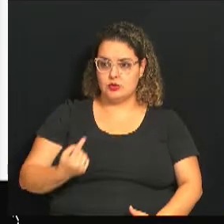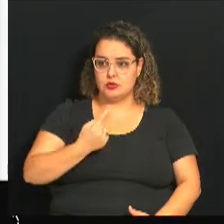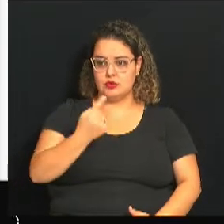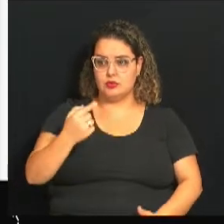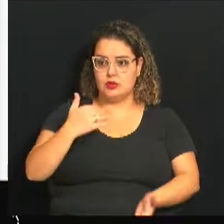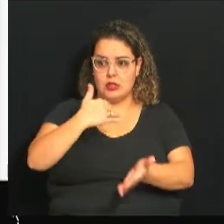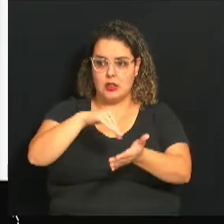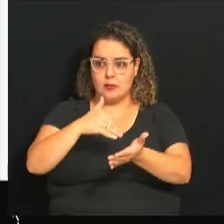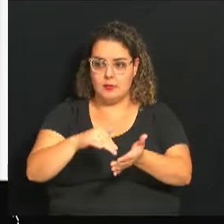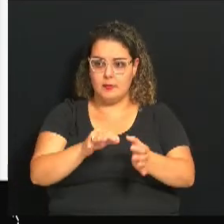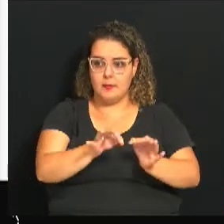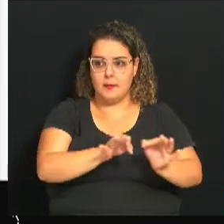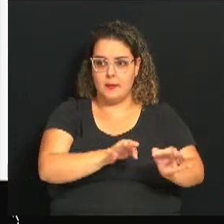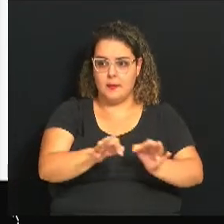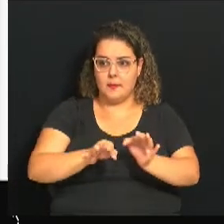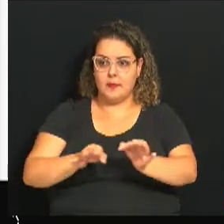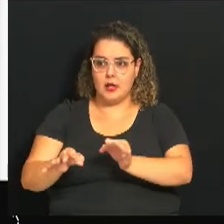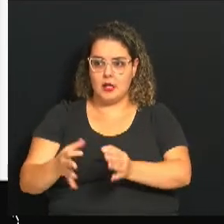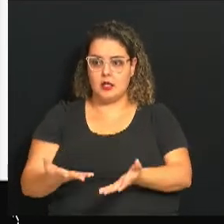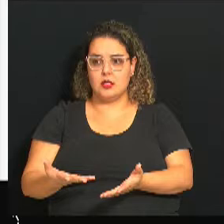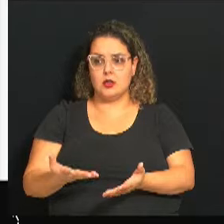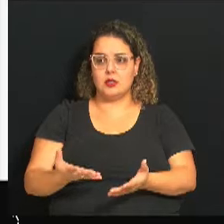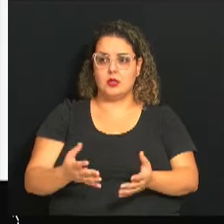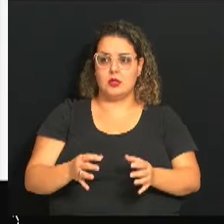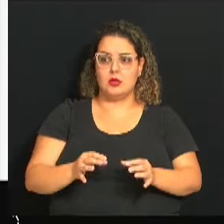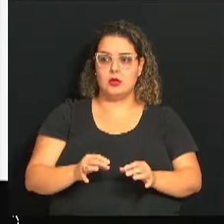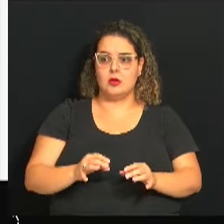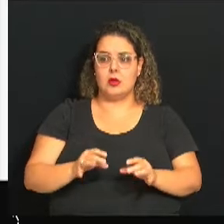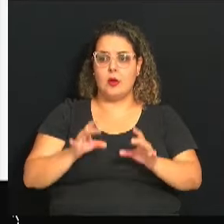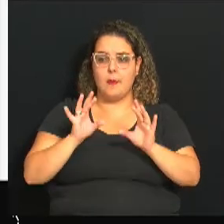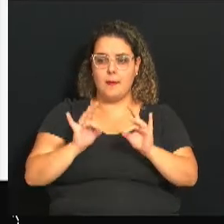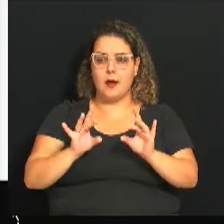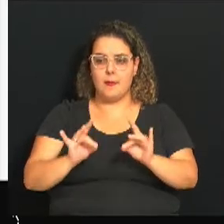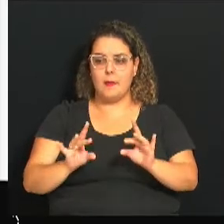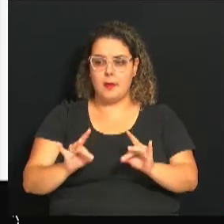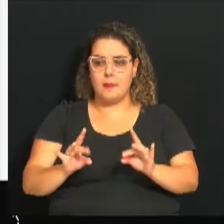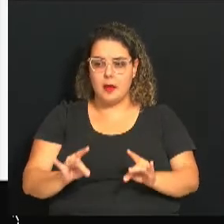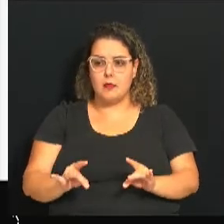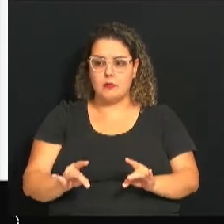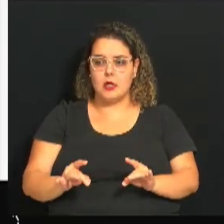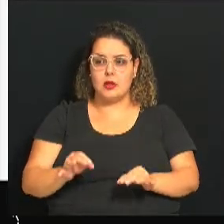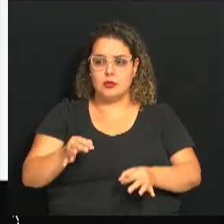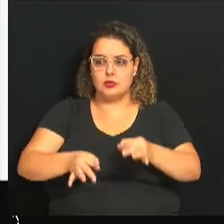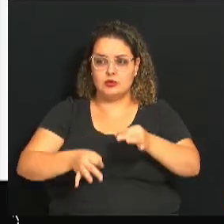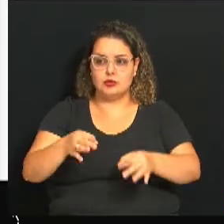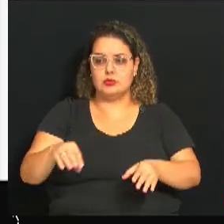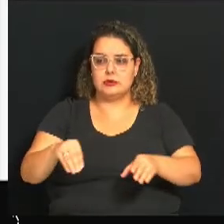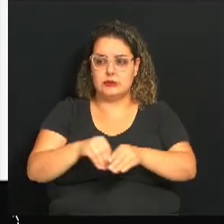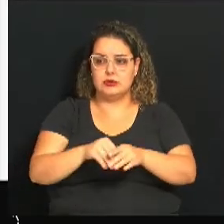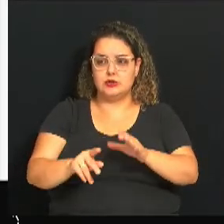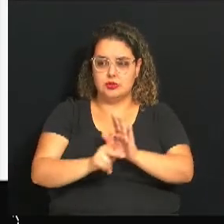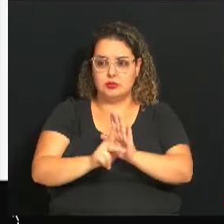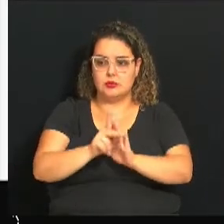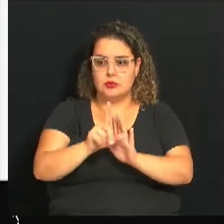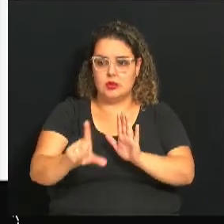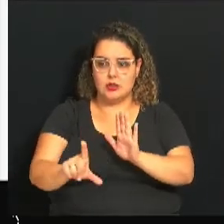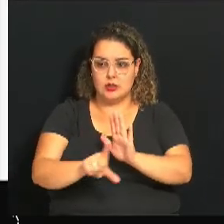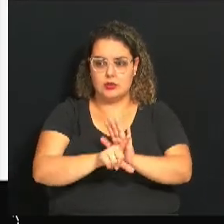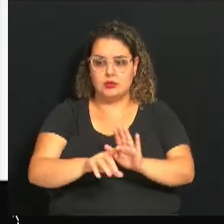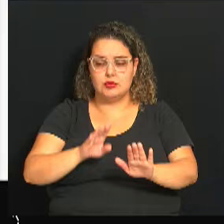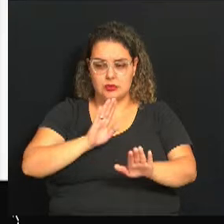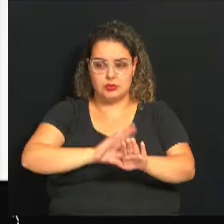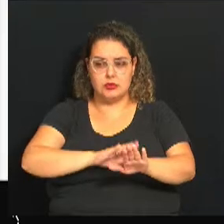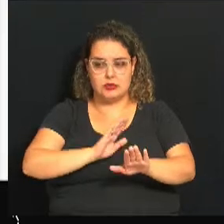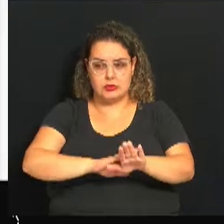gente defina planos, que a gente organize isso juridicamente dentro de um projeto de lei, né, que essas